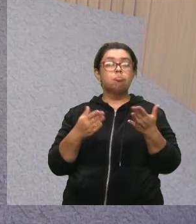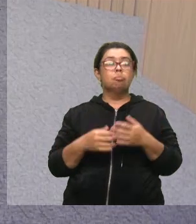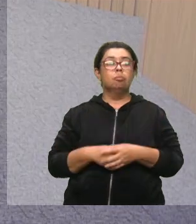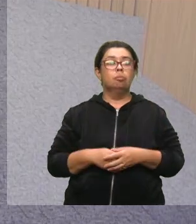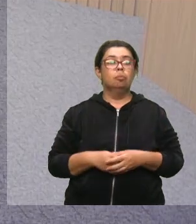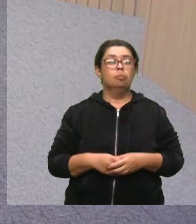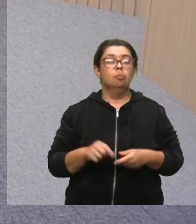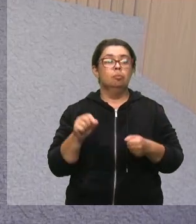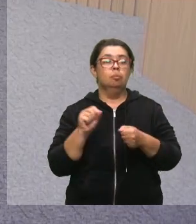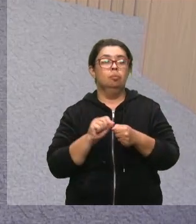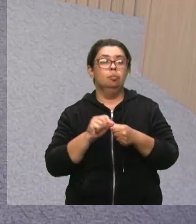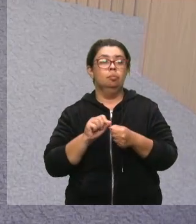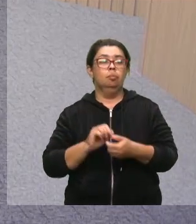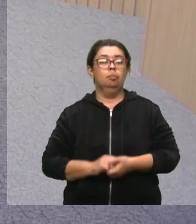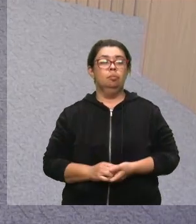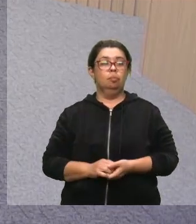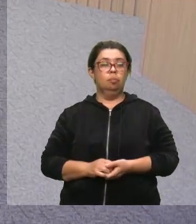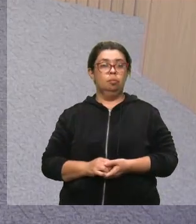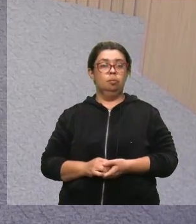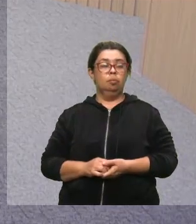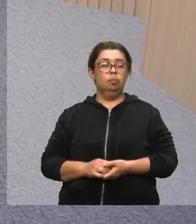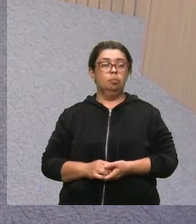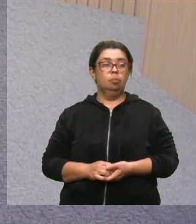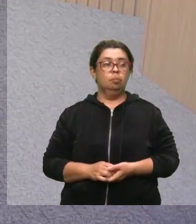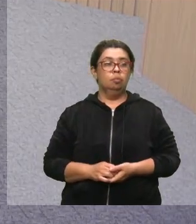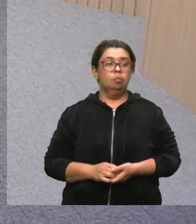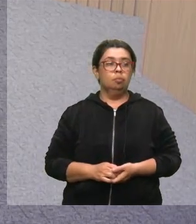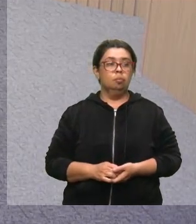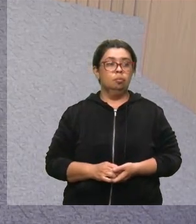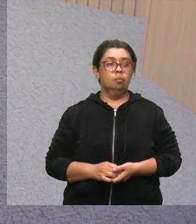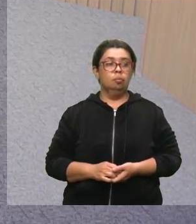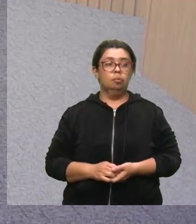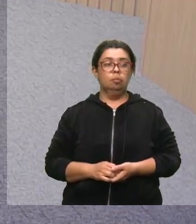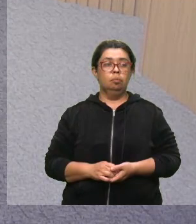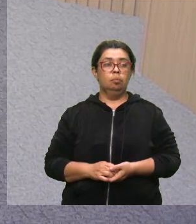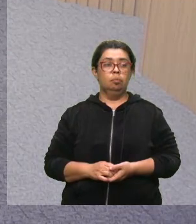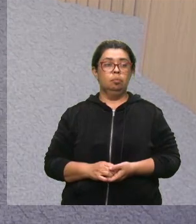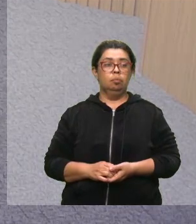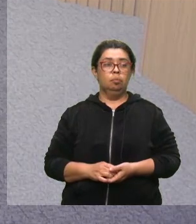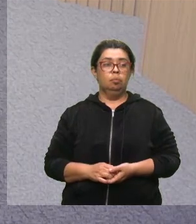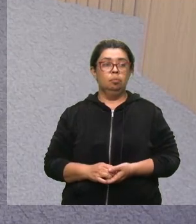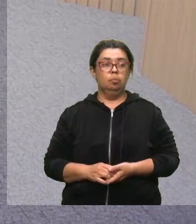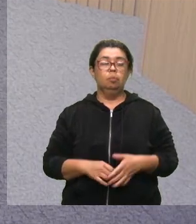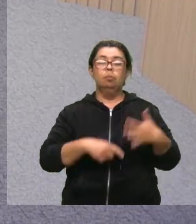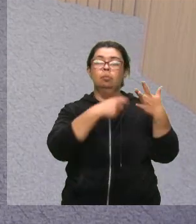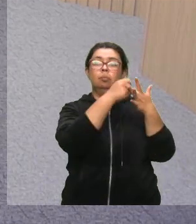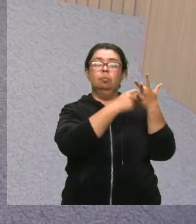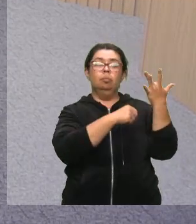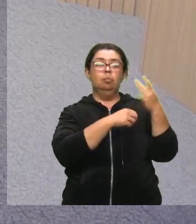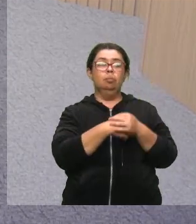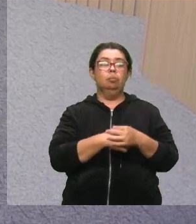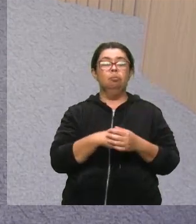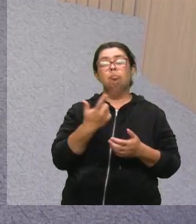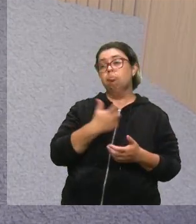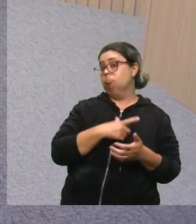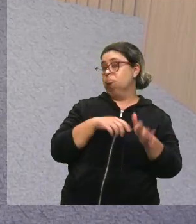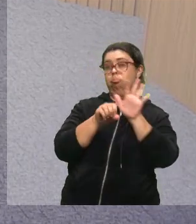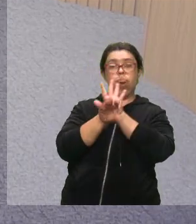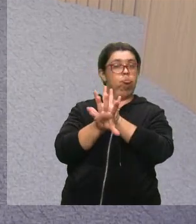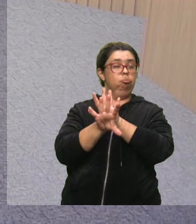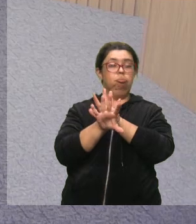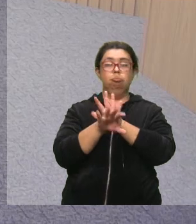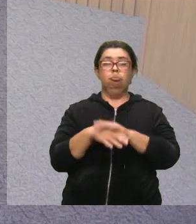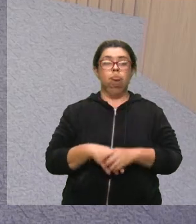esportivas serão agraciadas com essas melhorias. Olha, não, na elaboração do orçamento, eu não tive indicação de